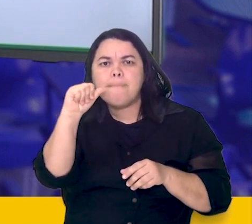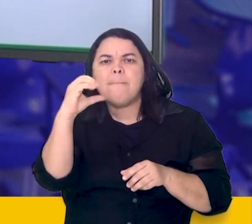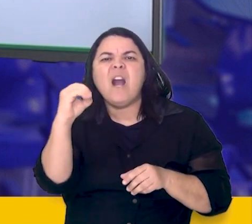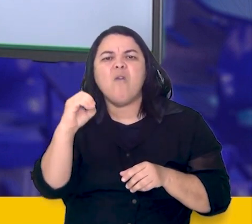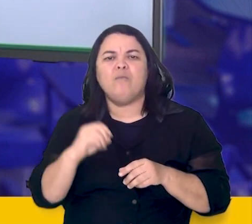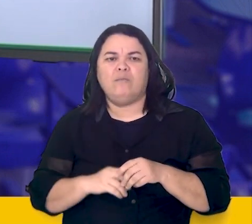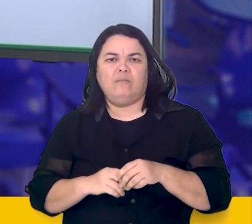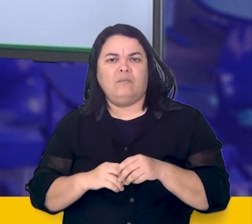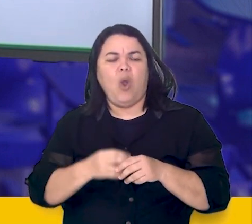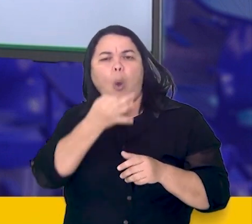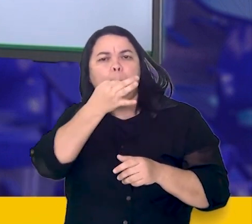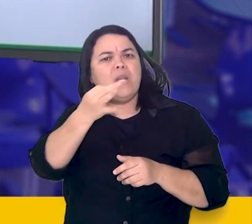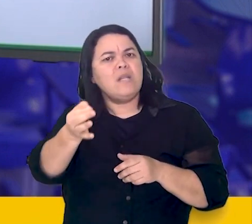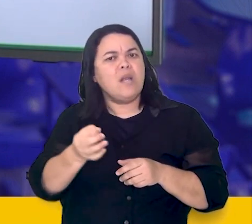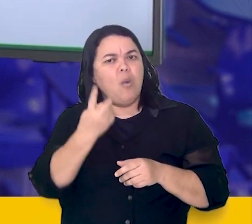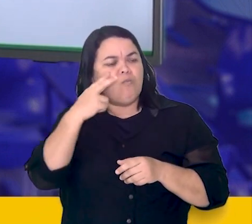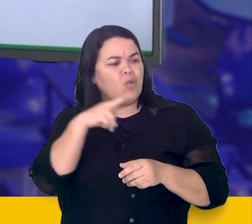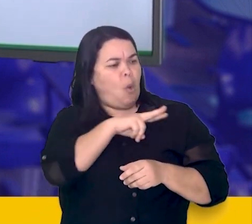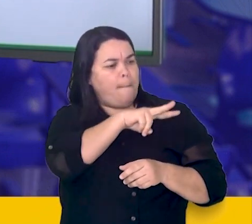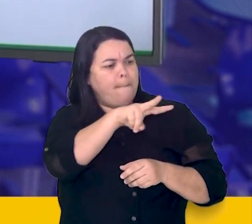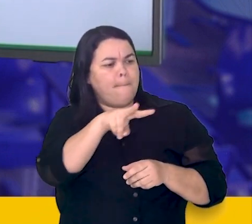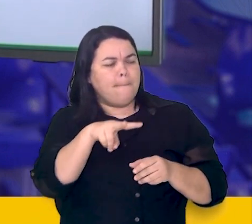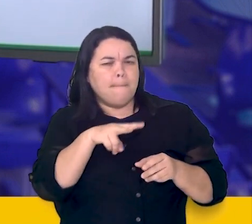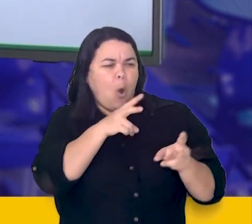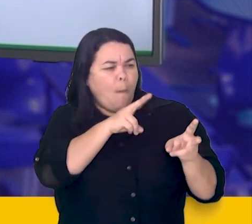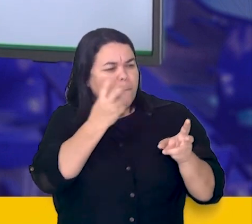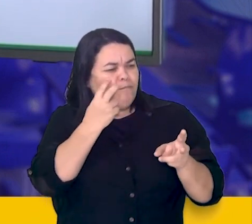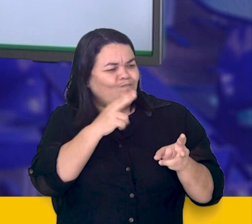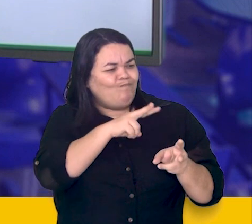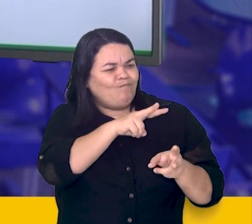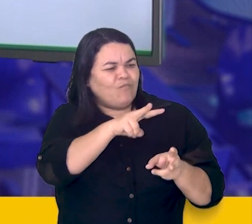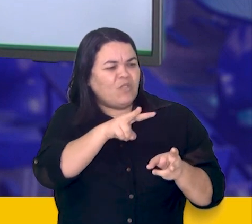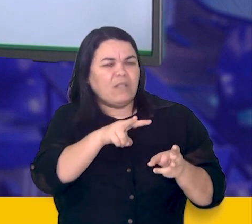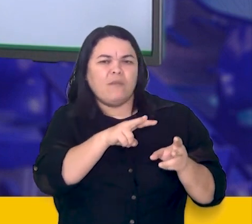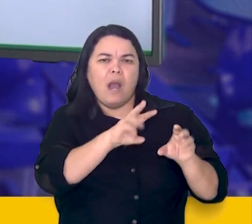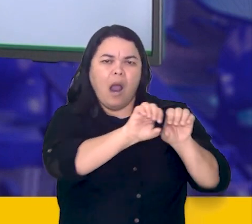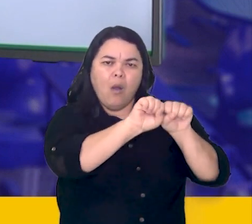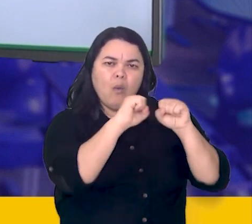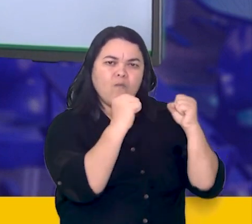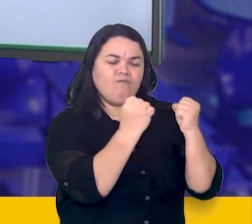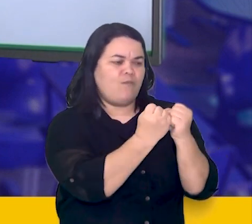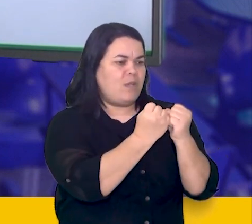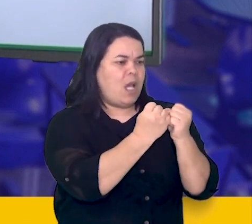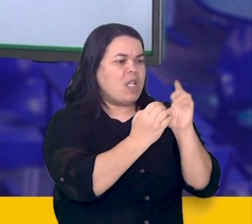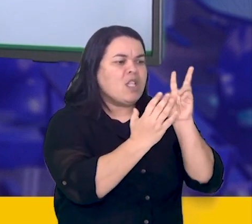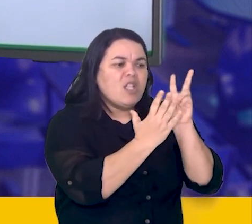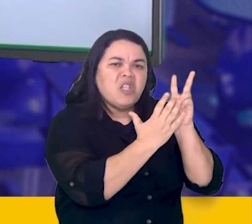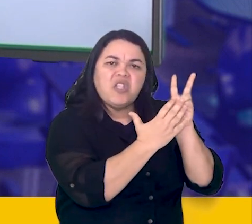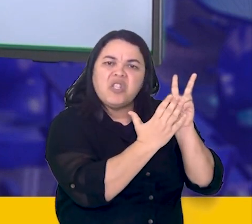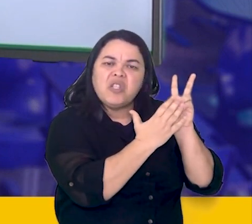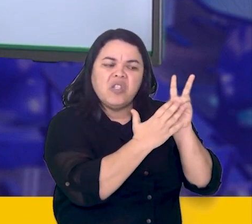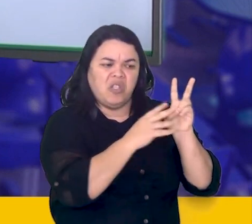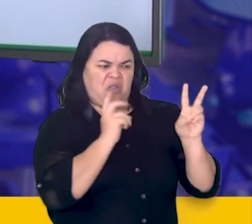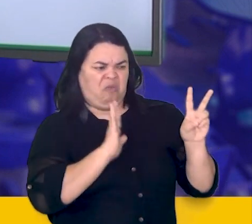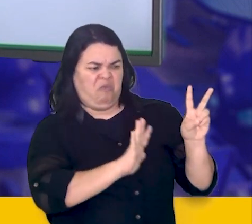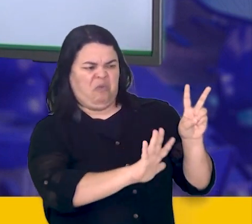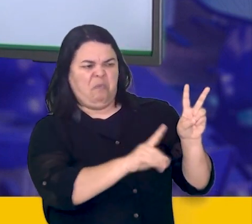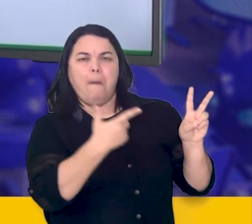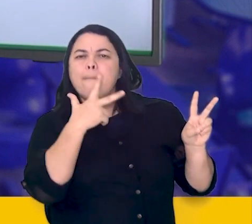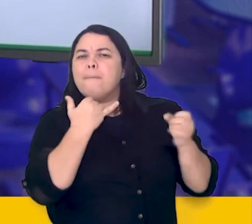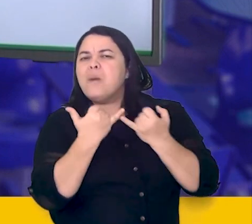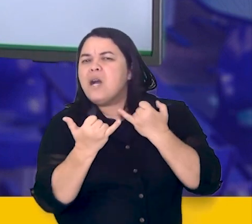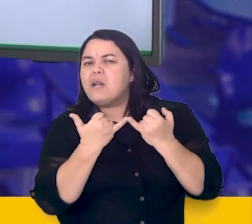que chegam, por exemplo, à América, observam a população indígena sem nem sequer sendo